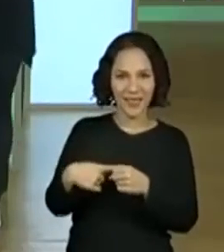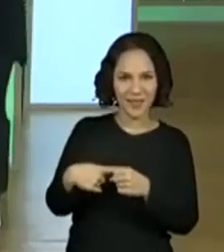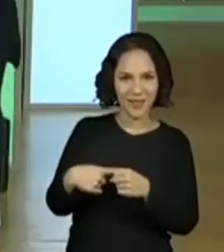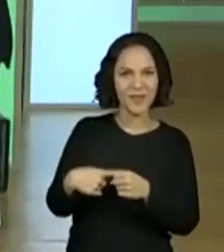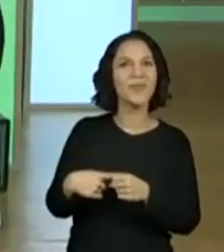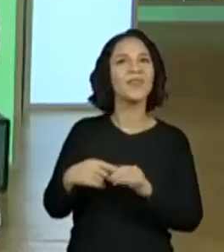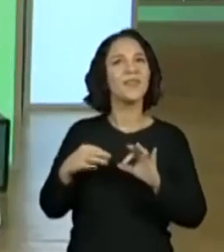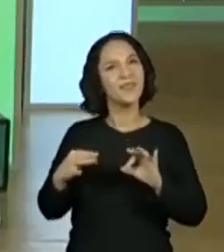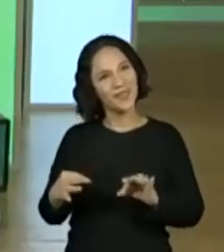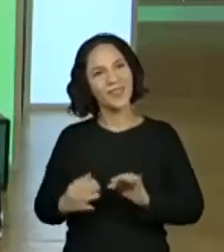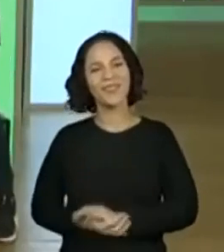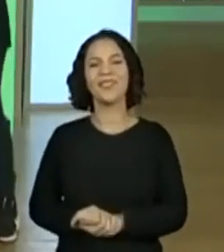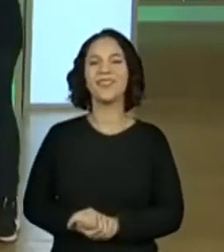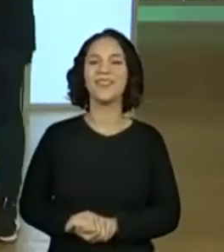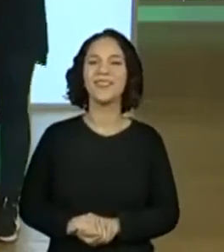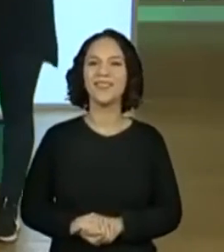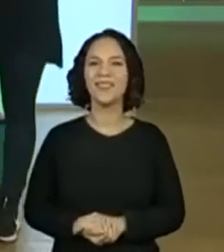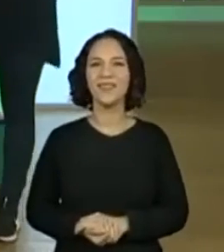falando. Isso!